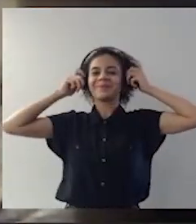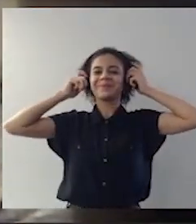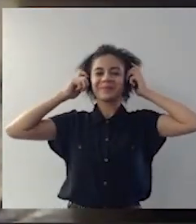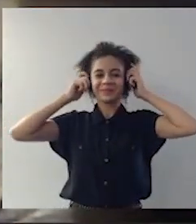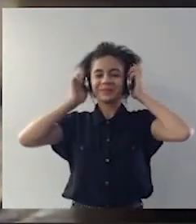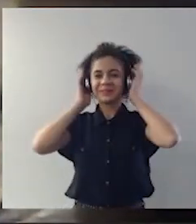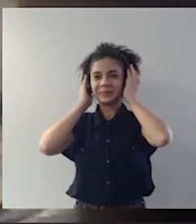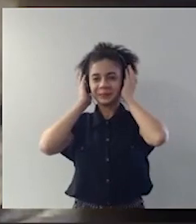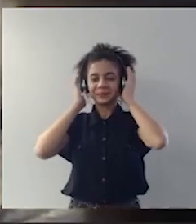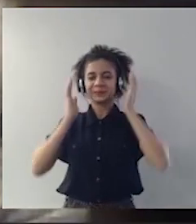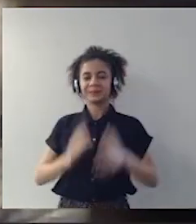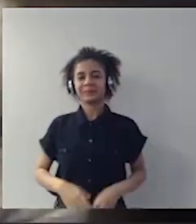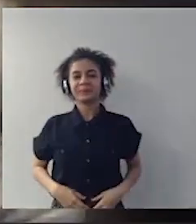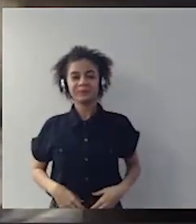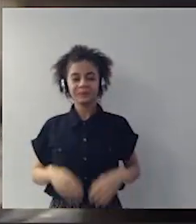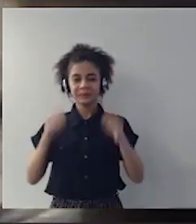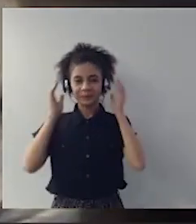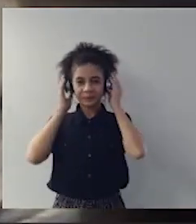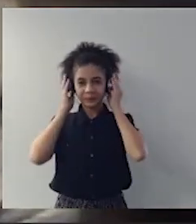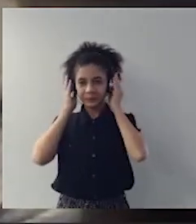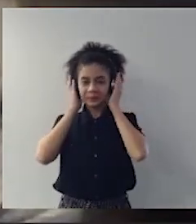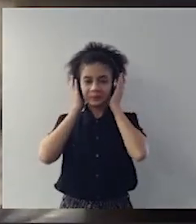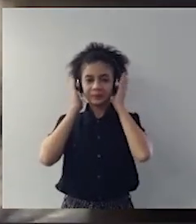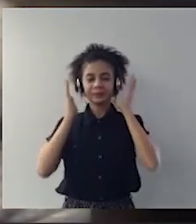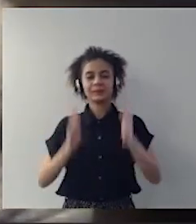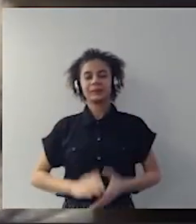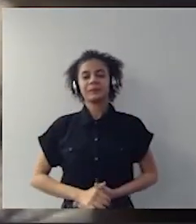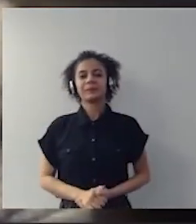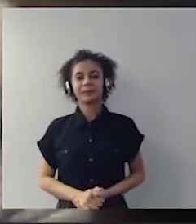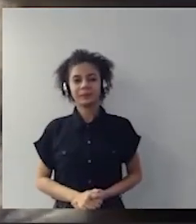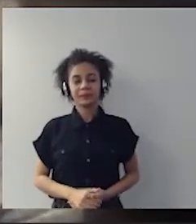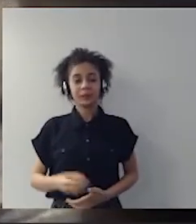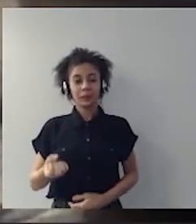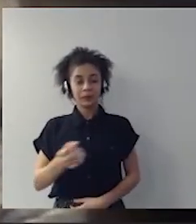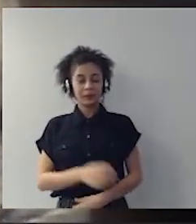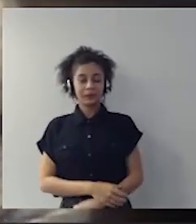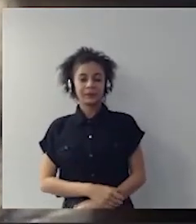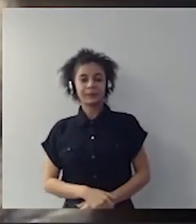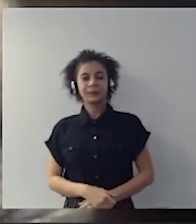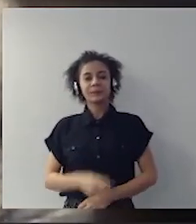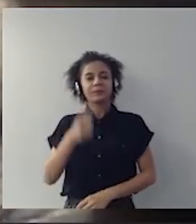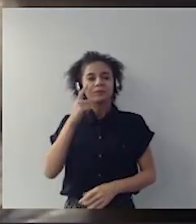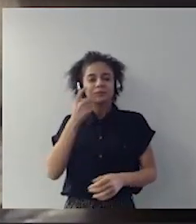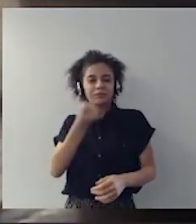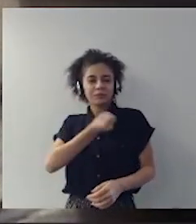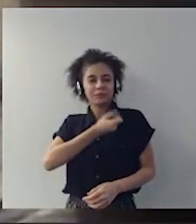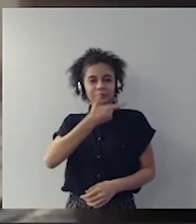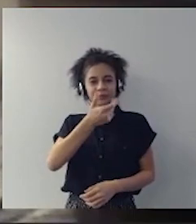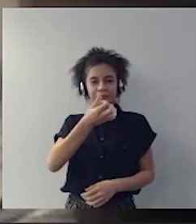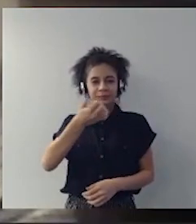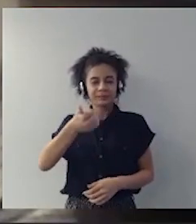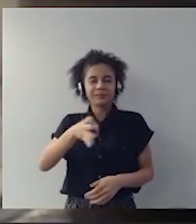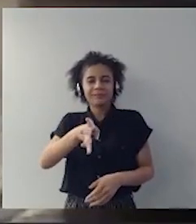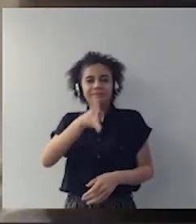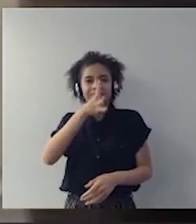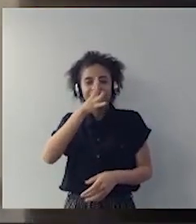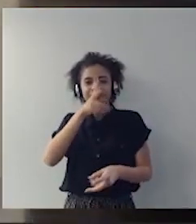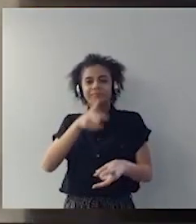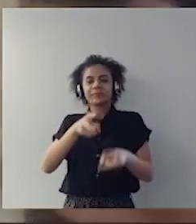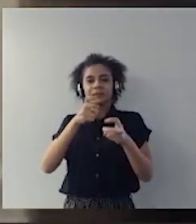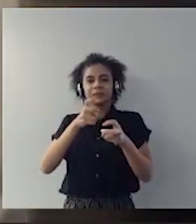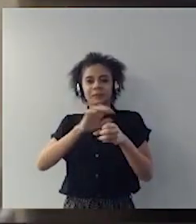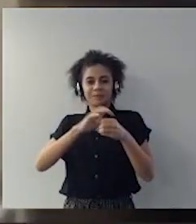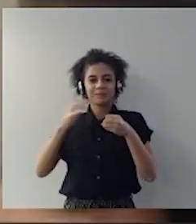é uma necessidade. A AGU teve até um parecer número 261, possibilitando o reconhecimento da Covid, né,